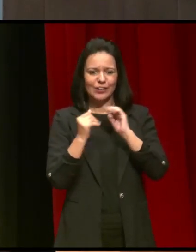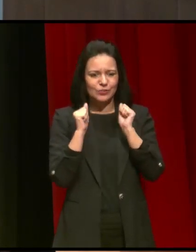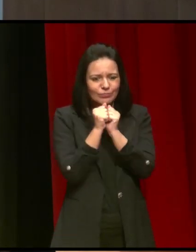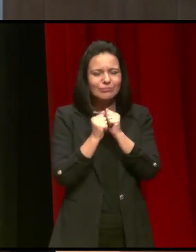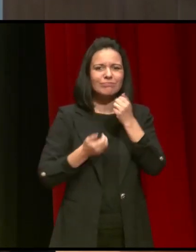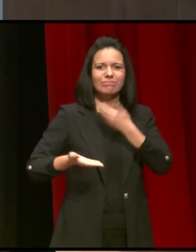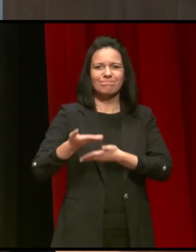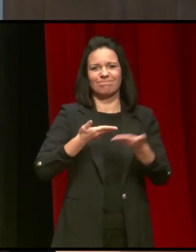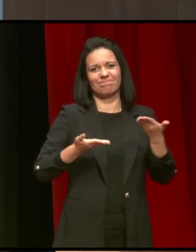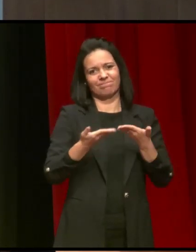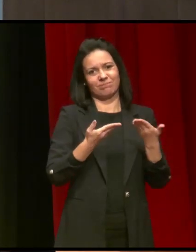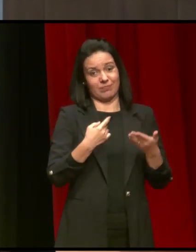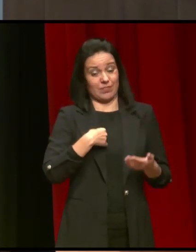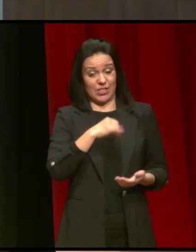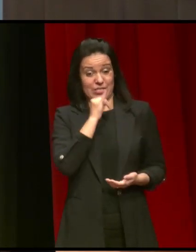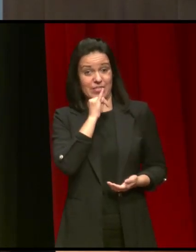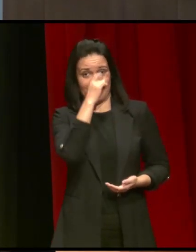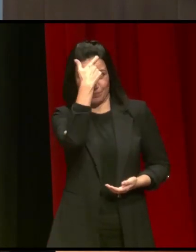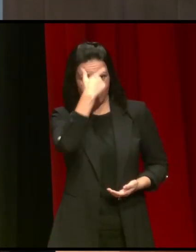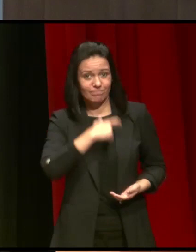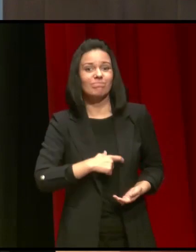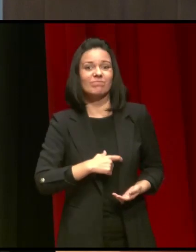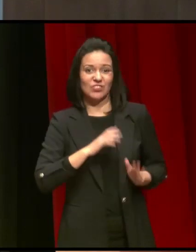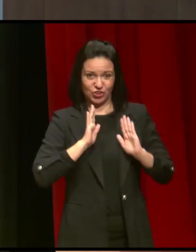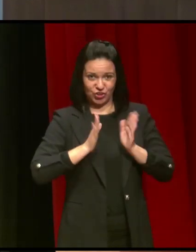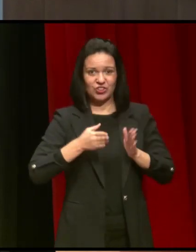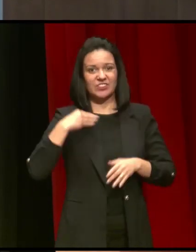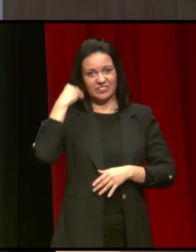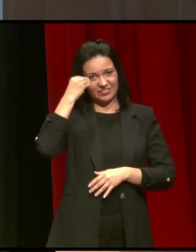feito? Esse é um exemplo que eu tive vários outros exemplos assim.